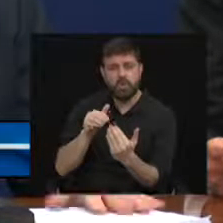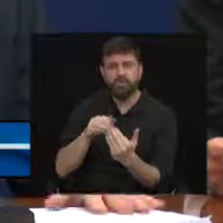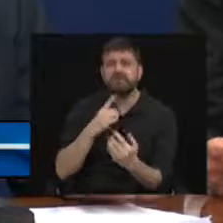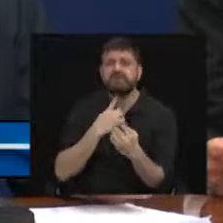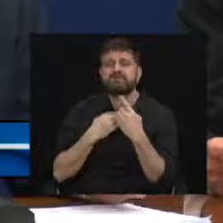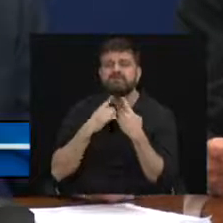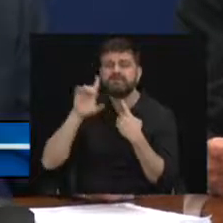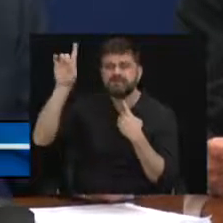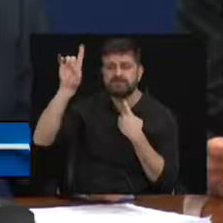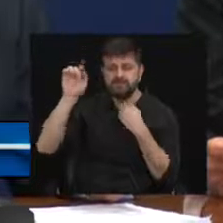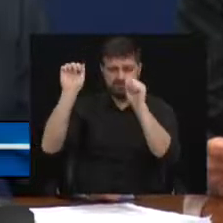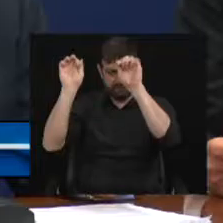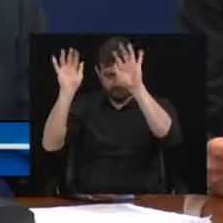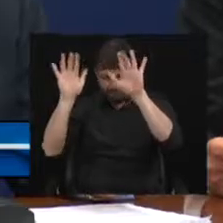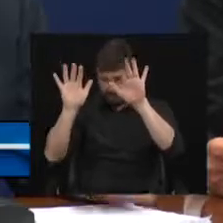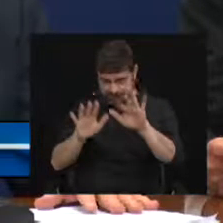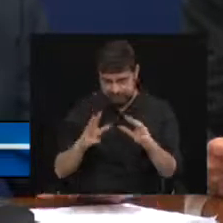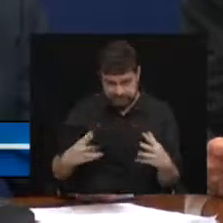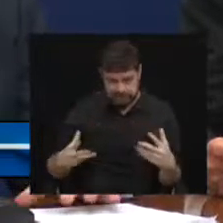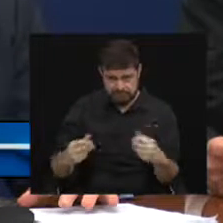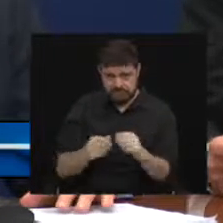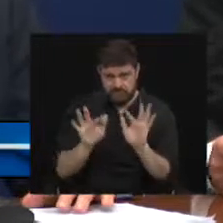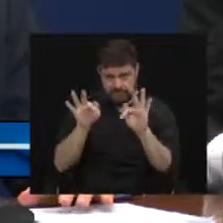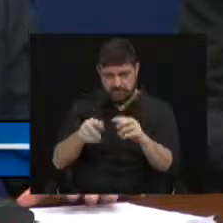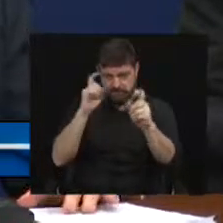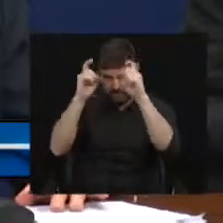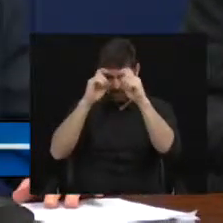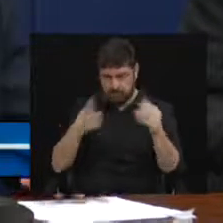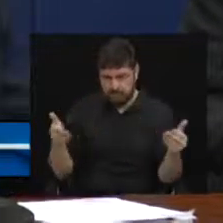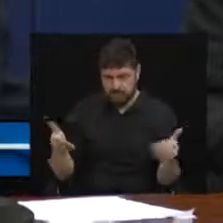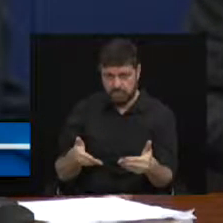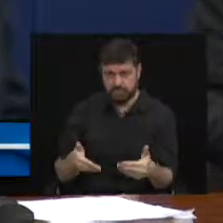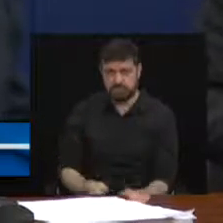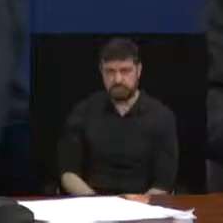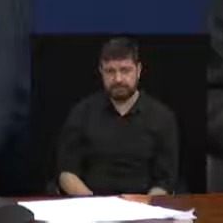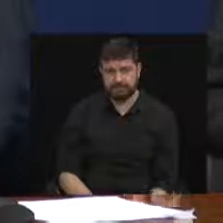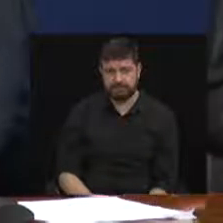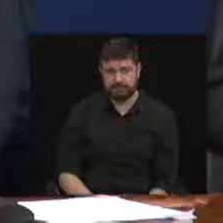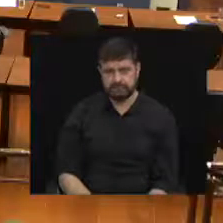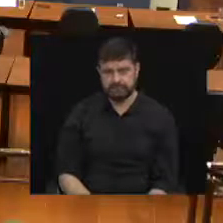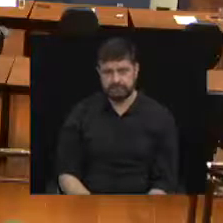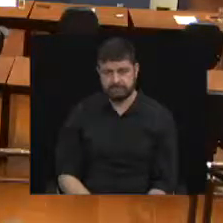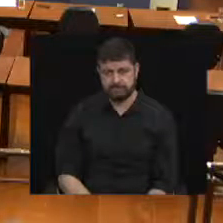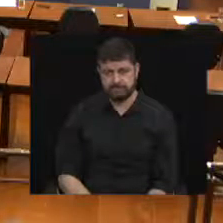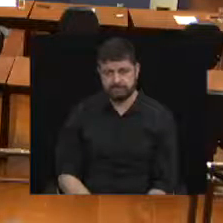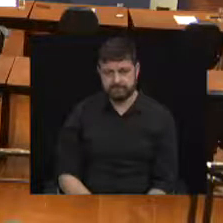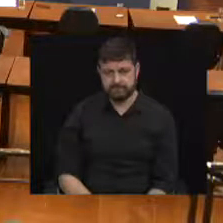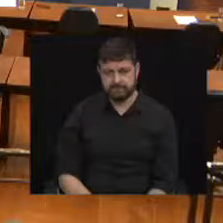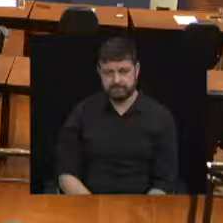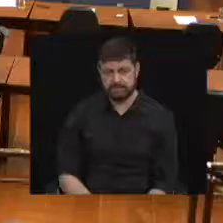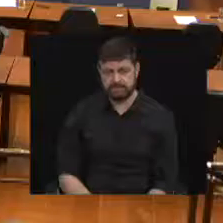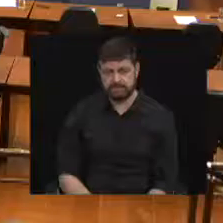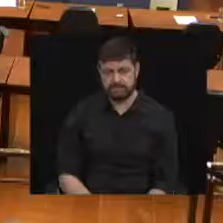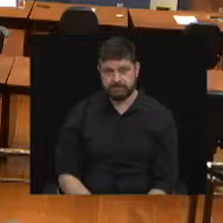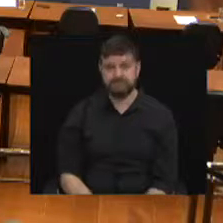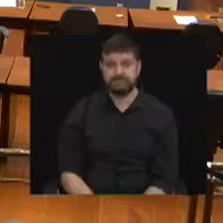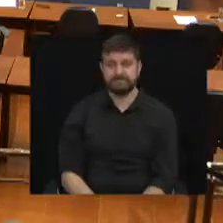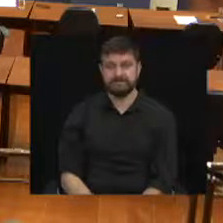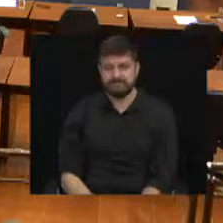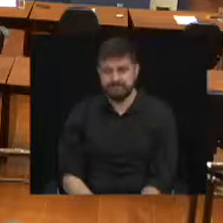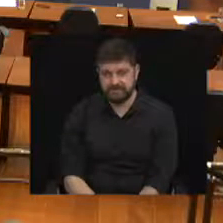dizer. A gente fica muito feliz quando ouve uma palavra pedindo proteção a todos os vereadores. E eu também